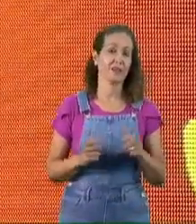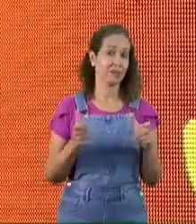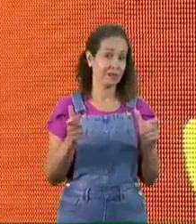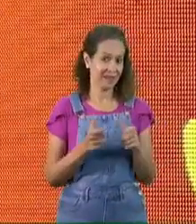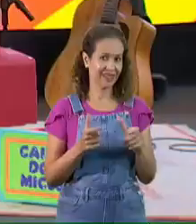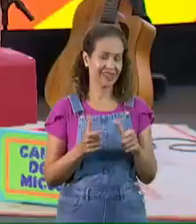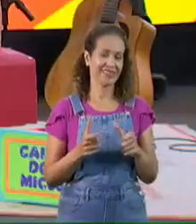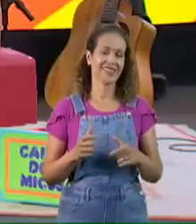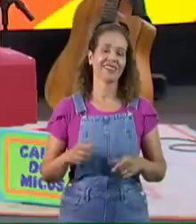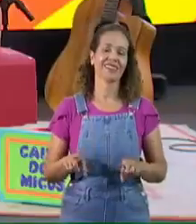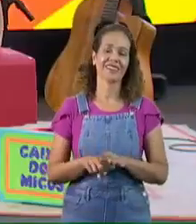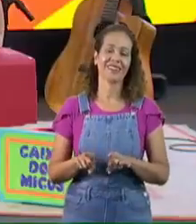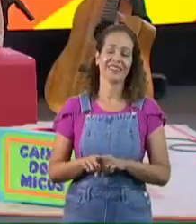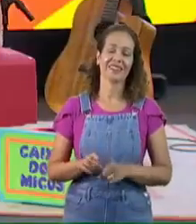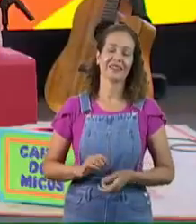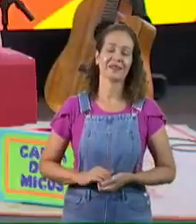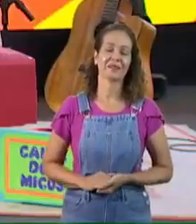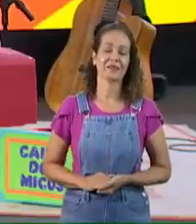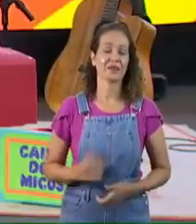bom. Vai lá, Tio Luan, mais uma rodada aí.